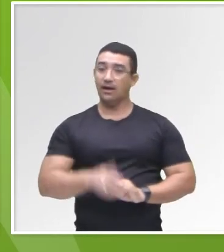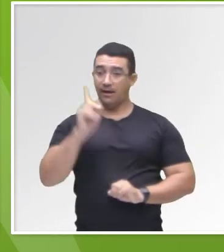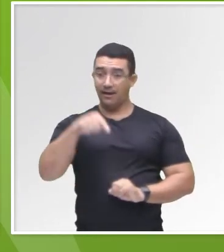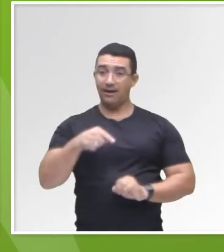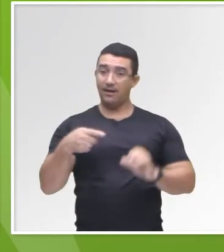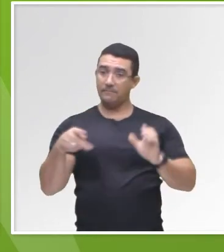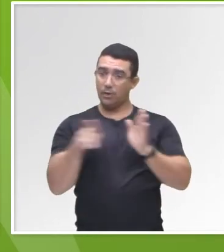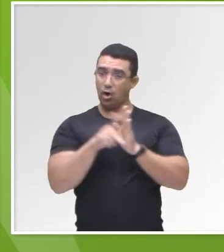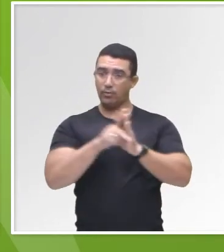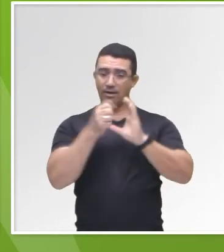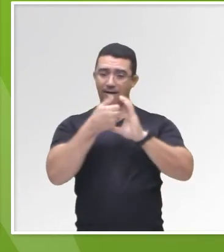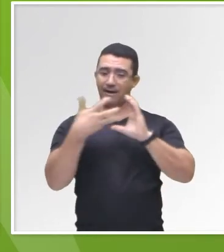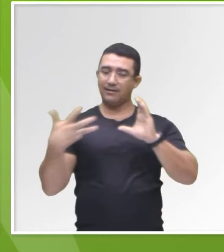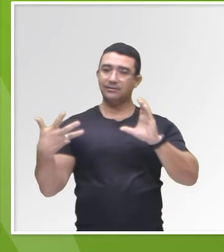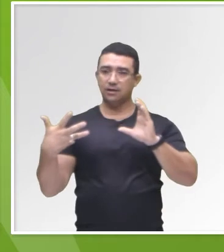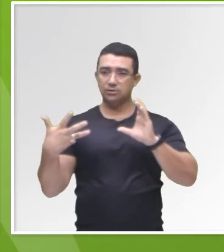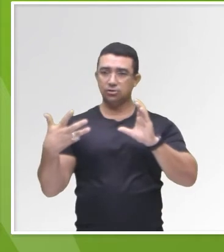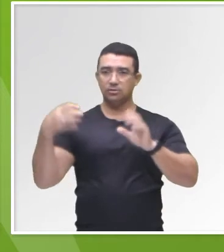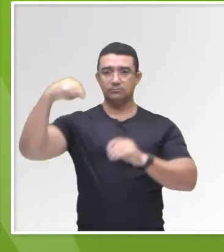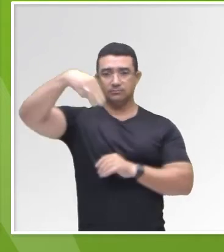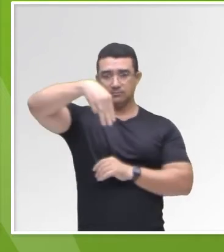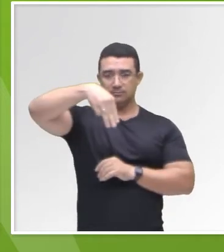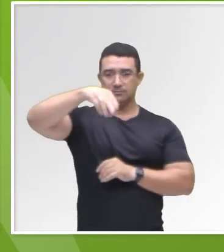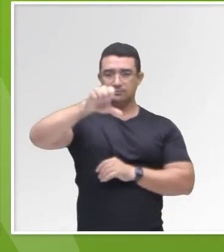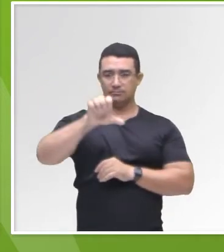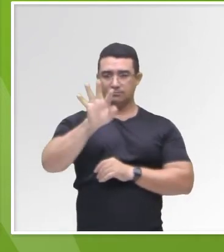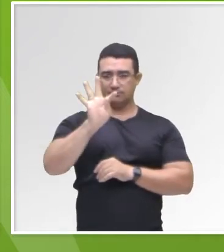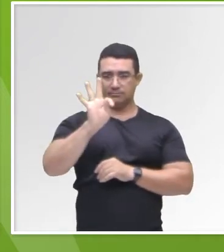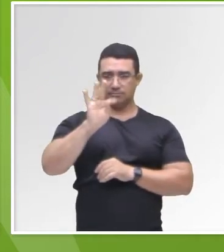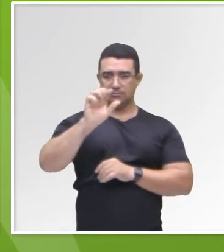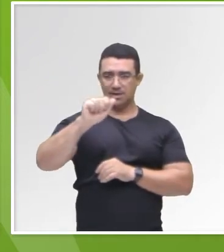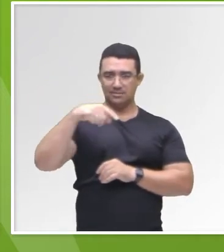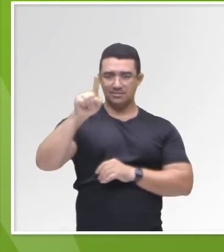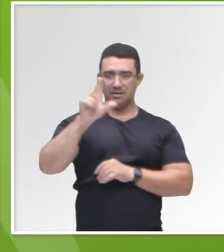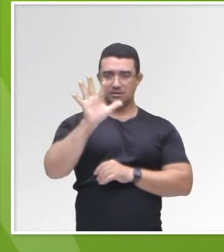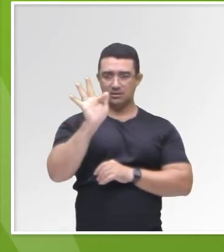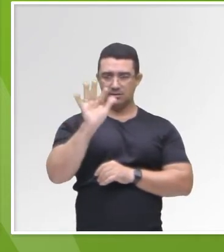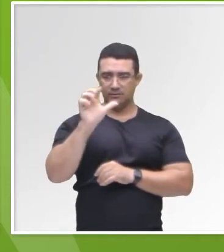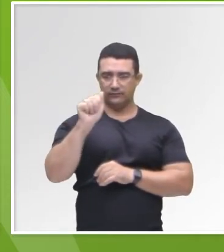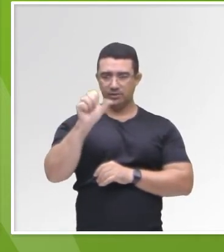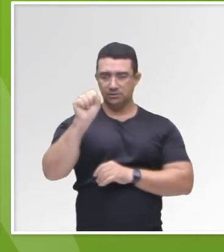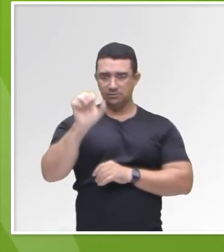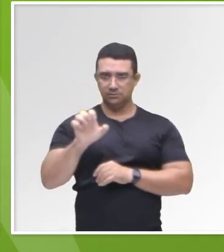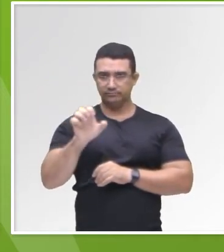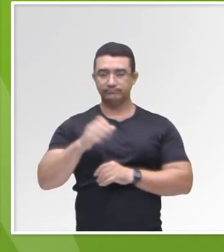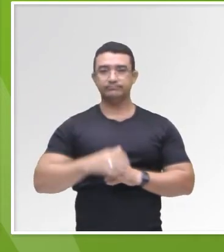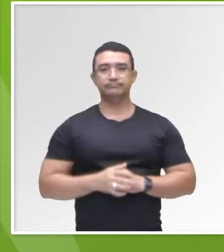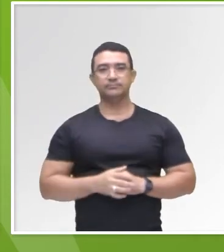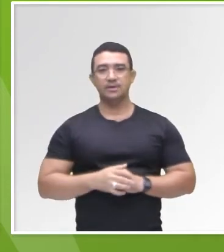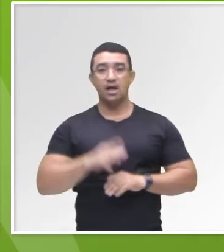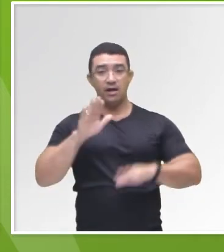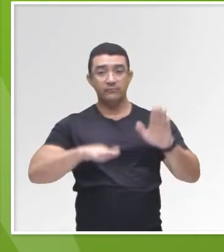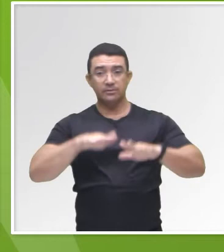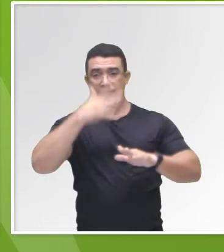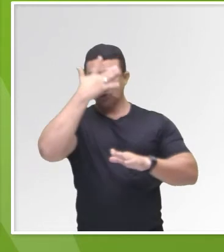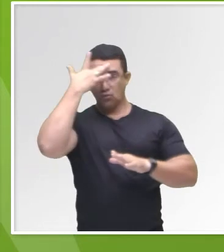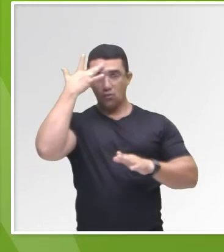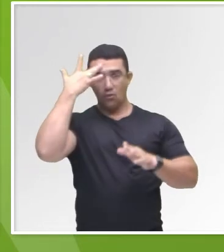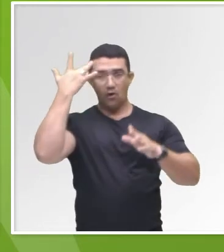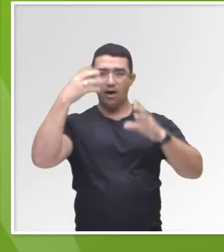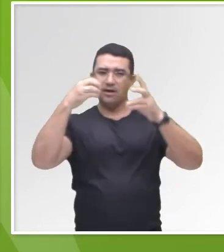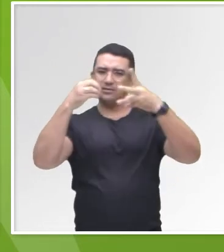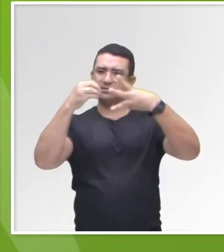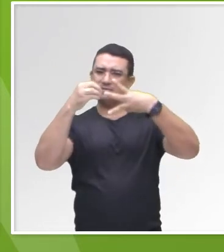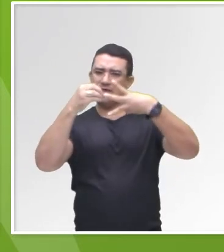característica principal da metáfase. Quando a gente observa a célula no microscópio, por exemplo, é bem